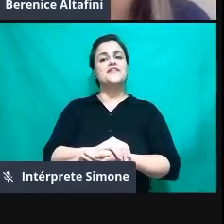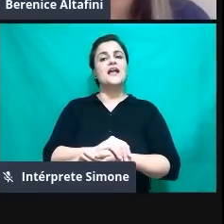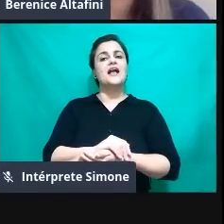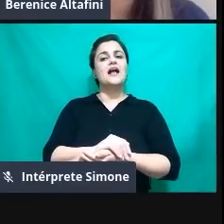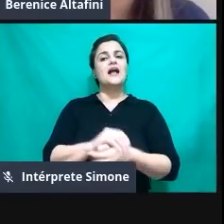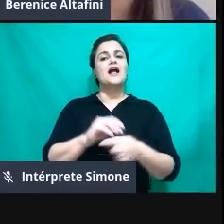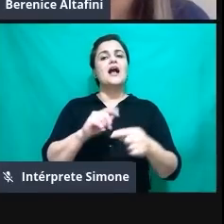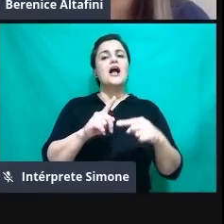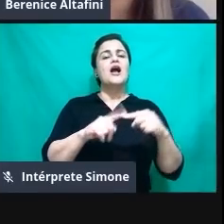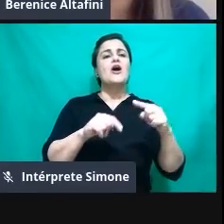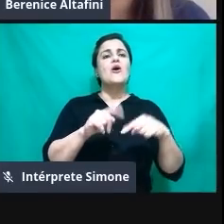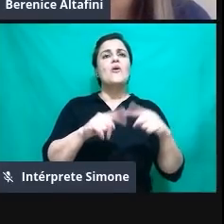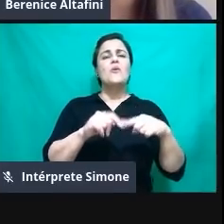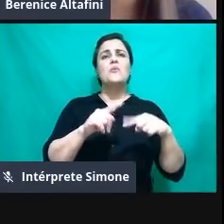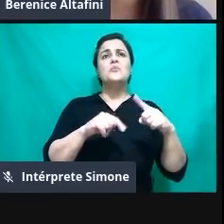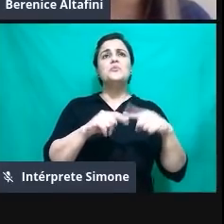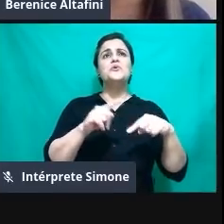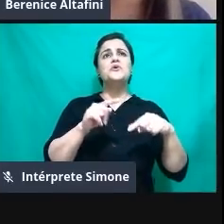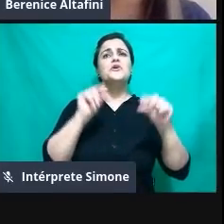utilizada neste momento?